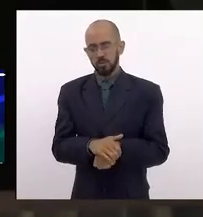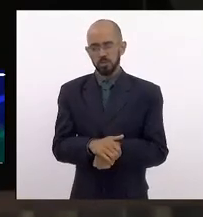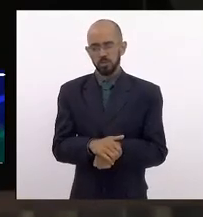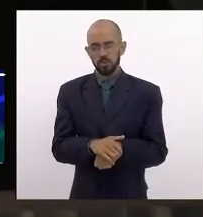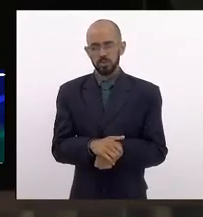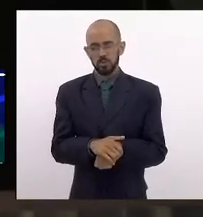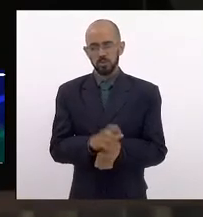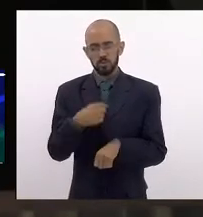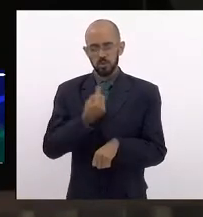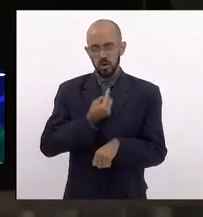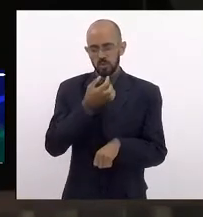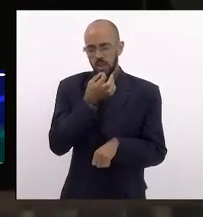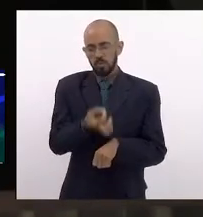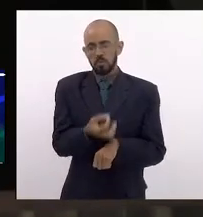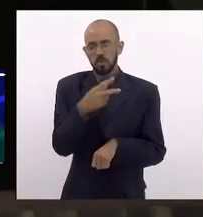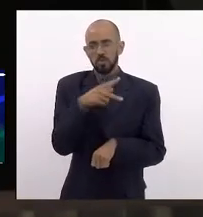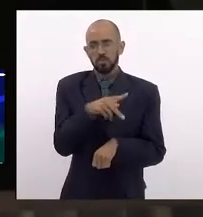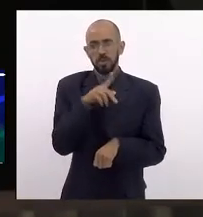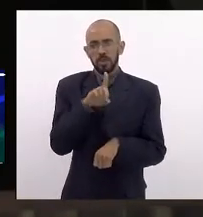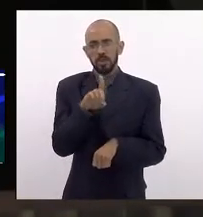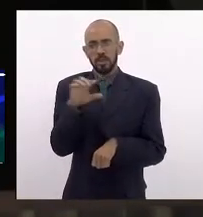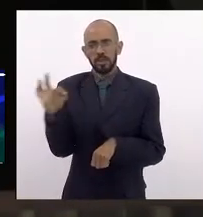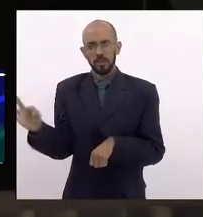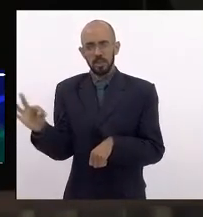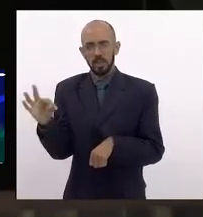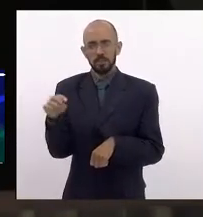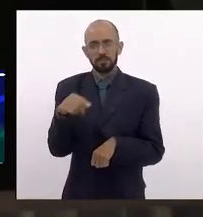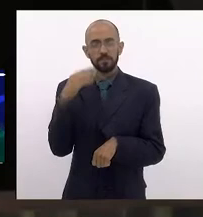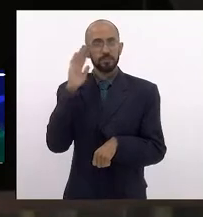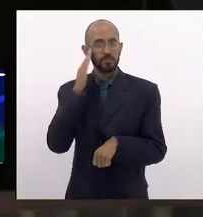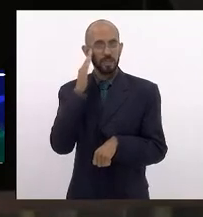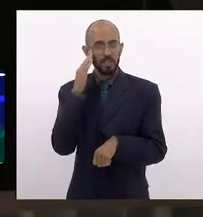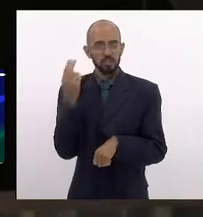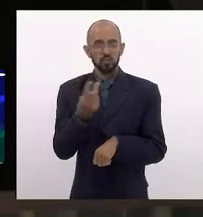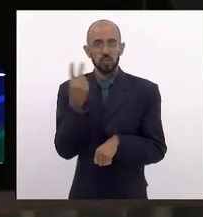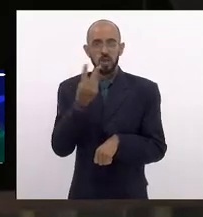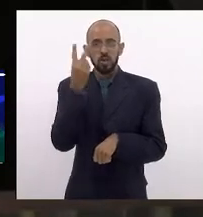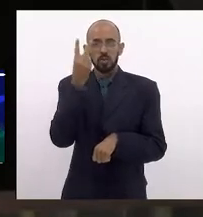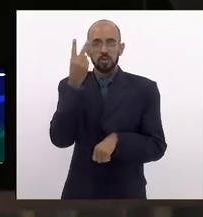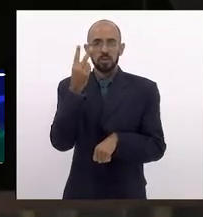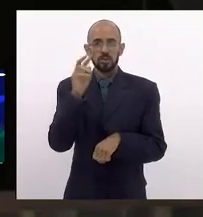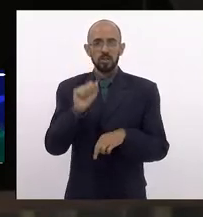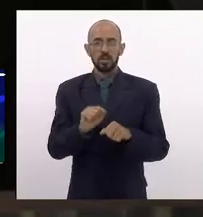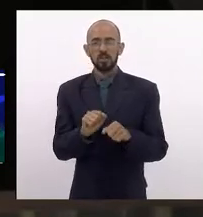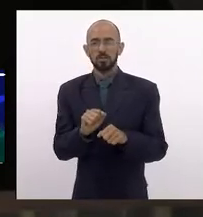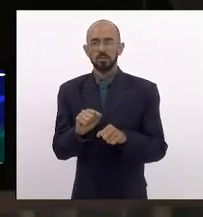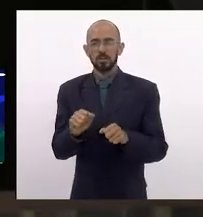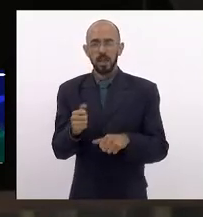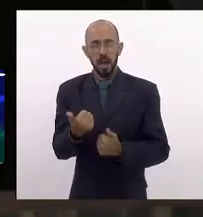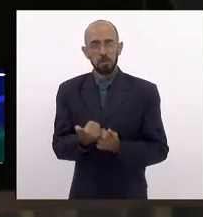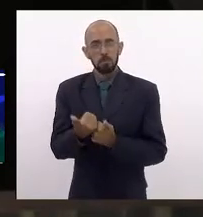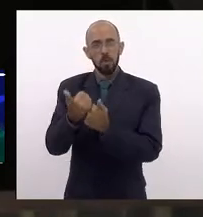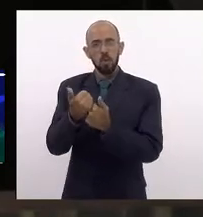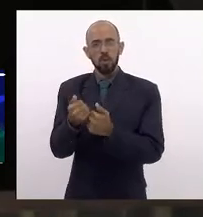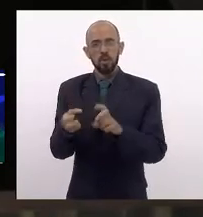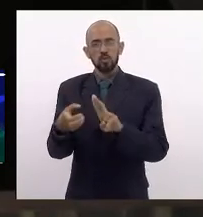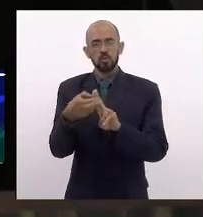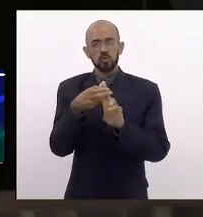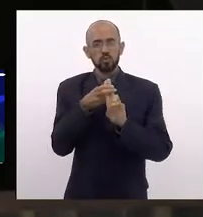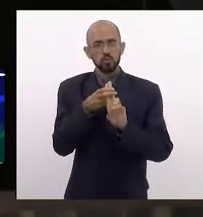de alguém que milita no PDT que entende que valoriza a educação que apoia o sistema único de saúde